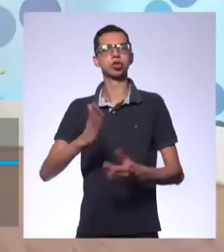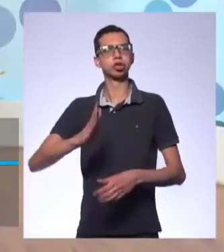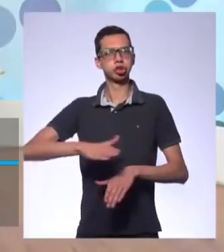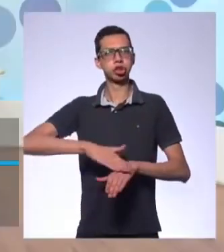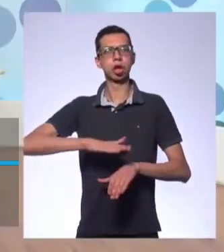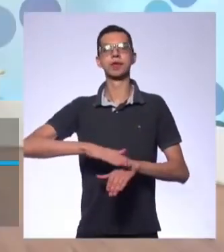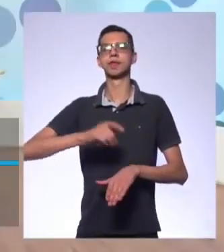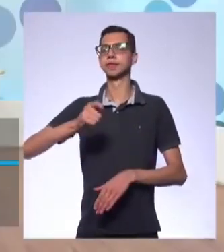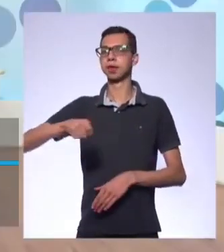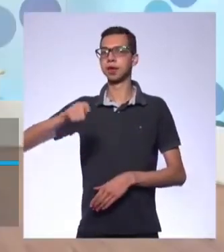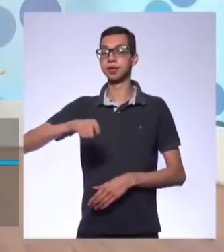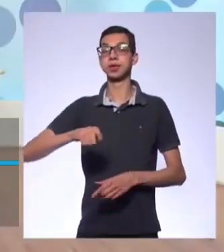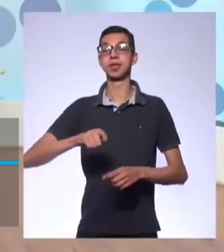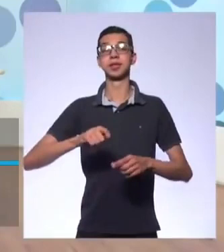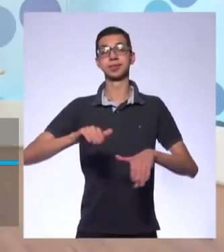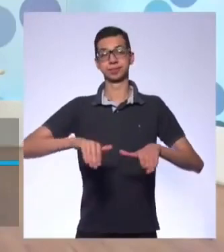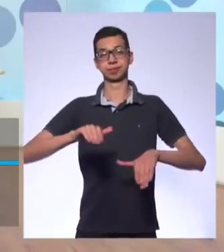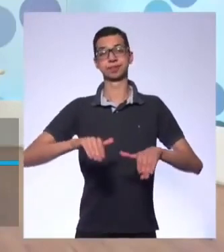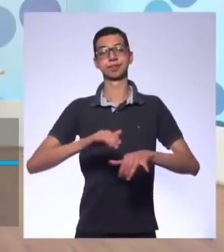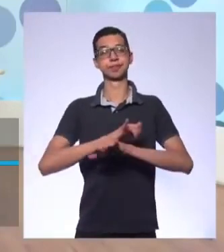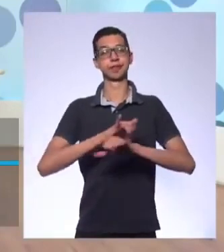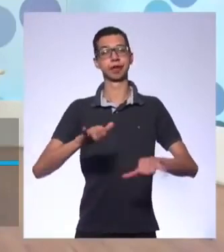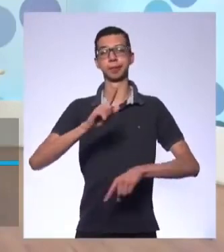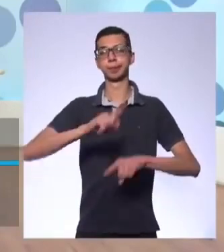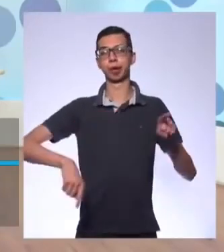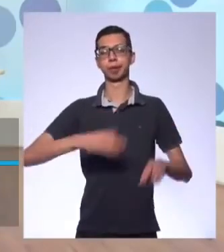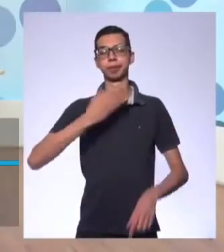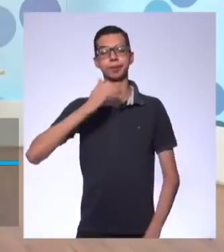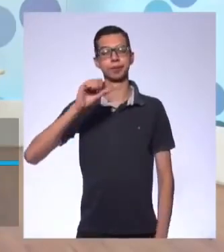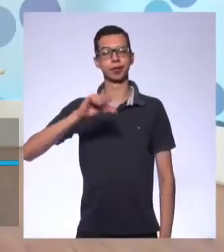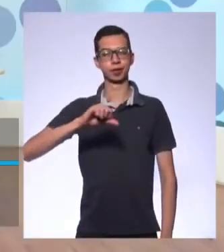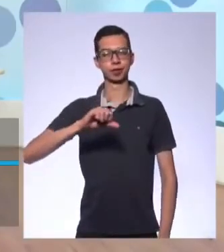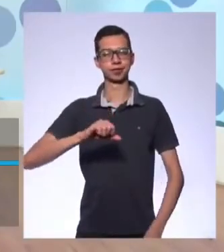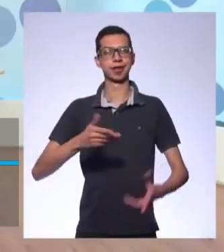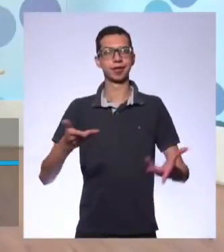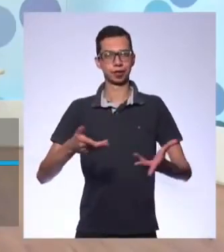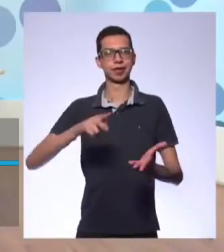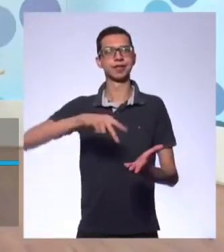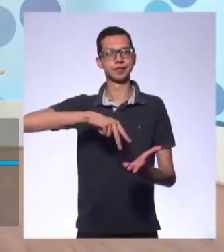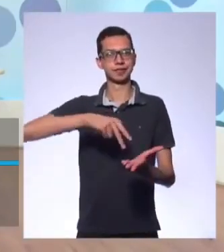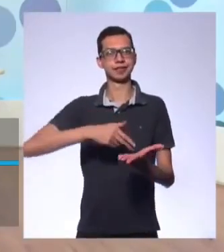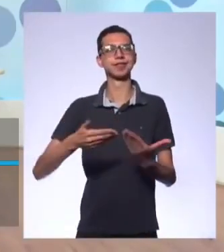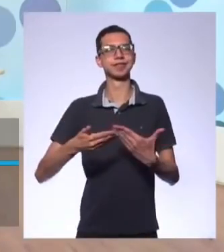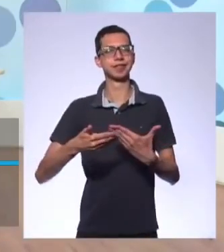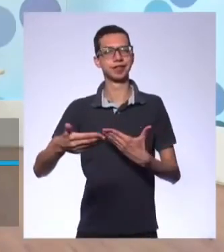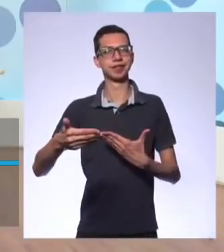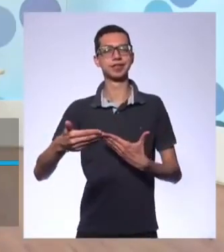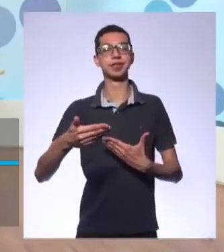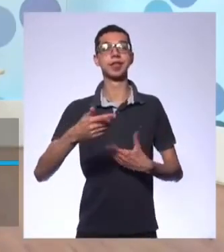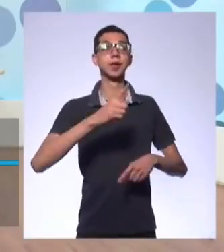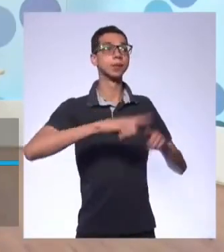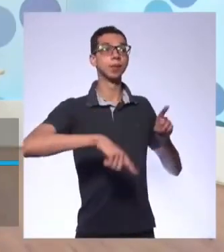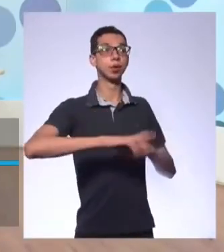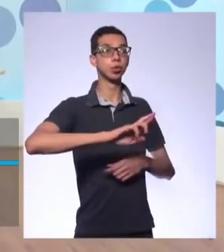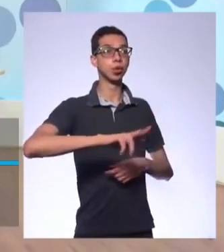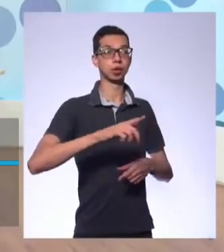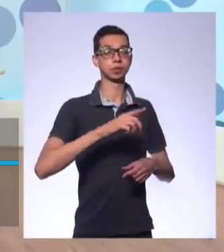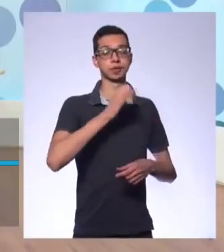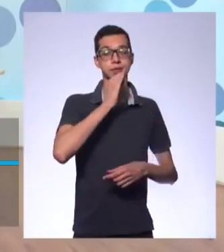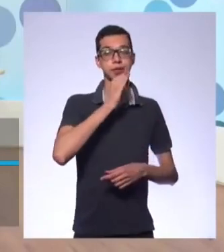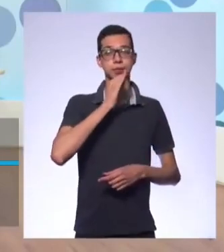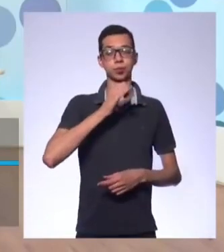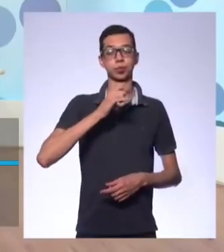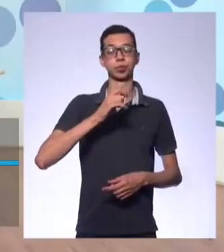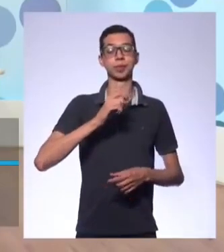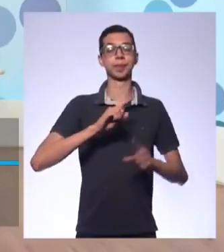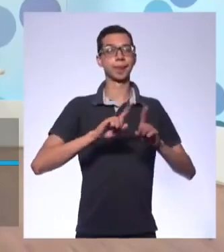Então, é que a gente fala que é proibido, aí pior, né, André? Agora é que eles vão ler mesmo. Não é nem proibido, é na questão assim, não é pela obra, mas Sim,